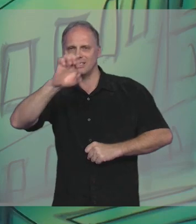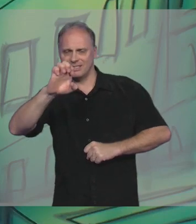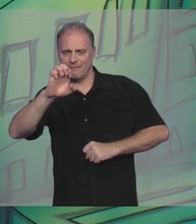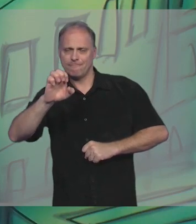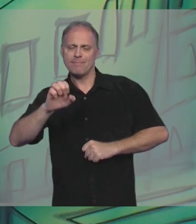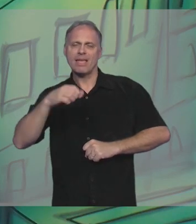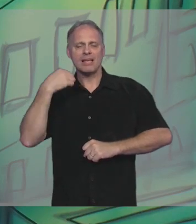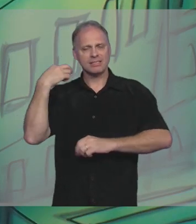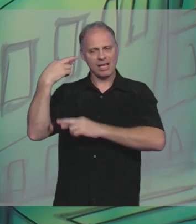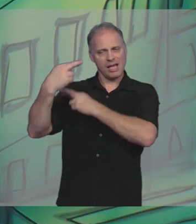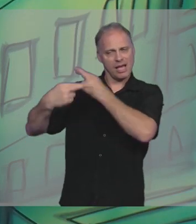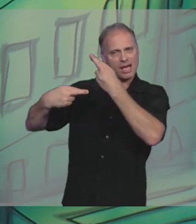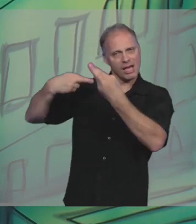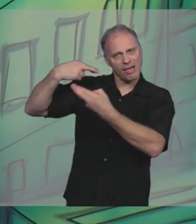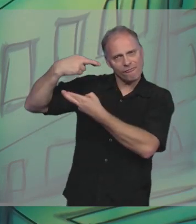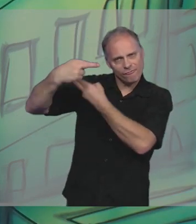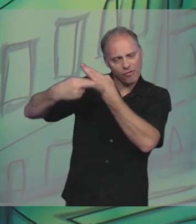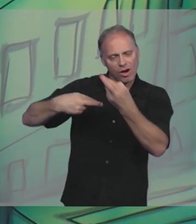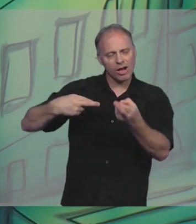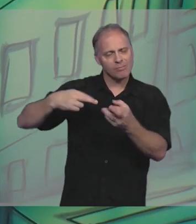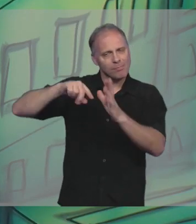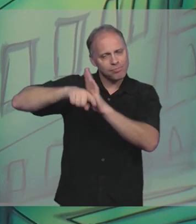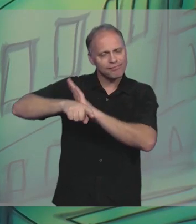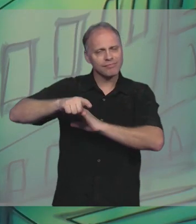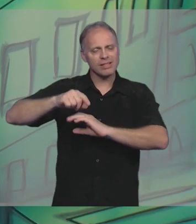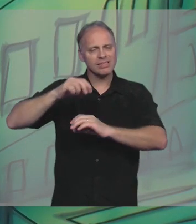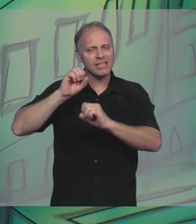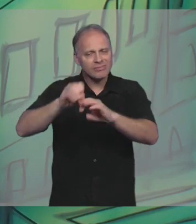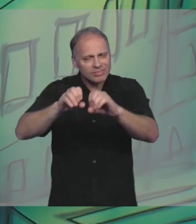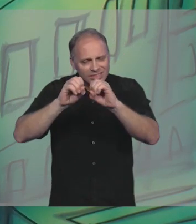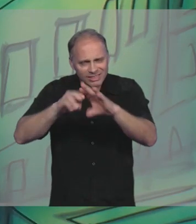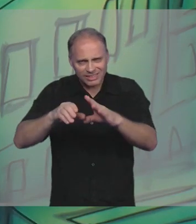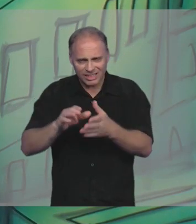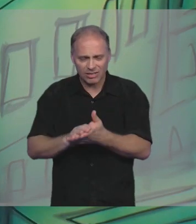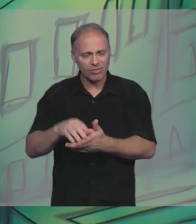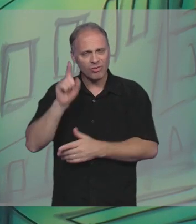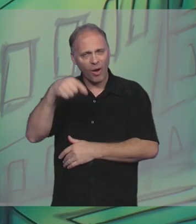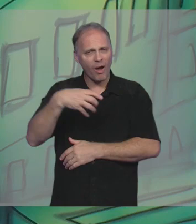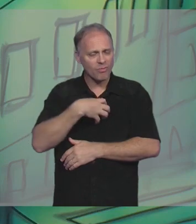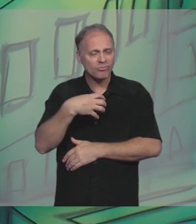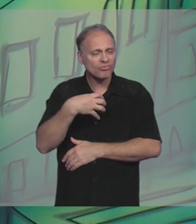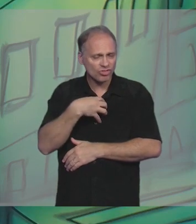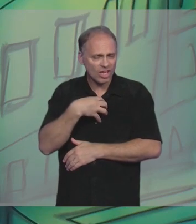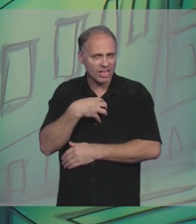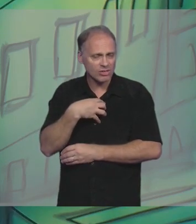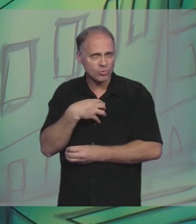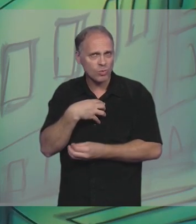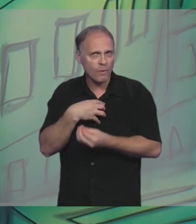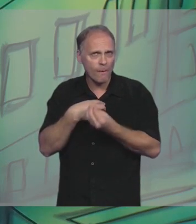Essa reforma, essa profunda reforma na educação, não é uma forma de